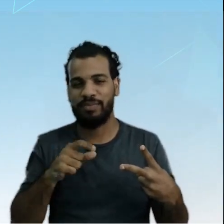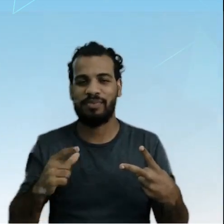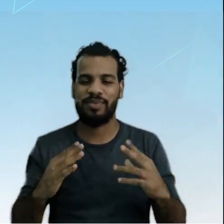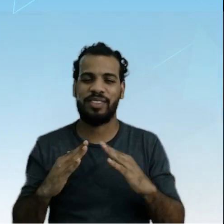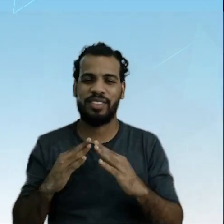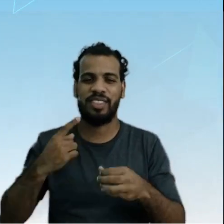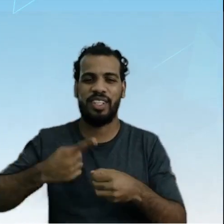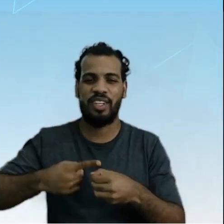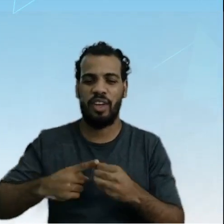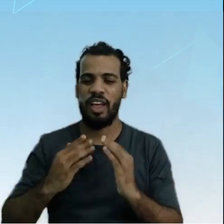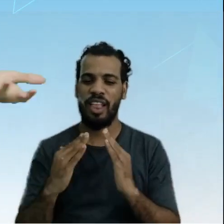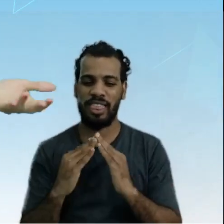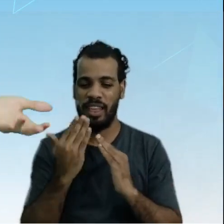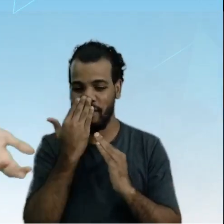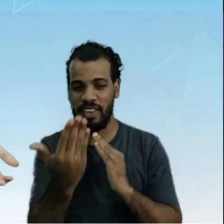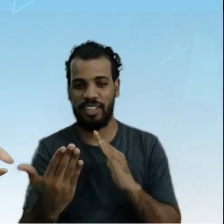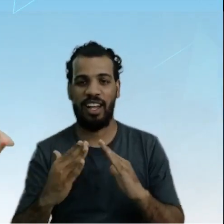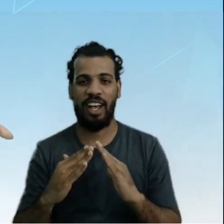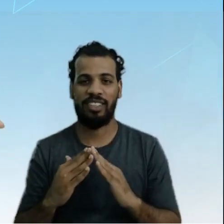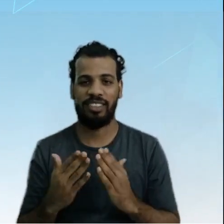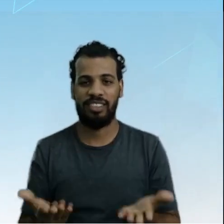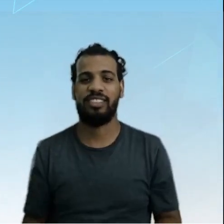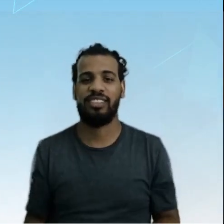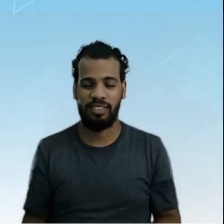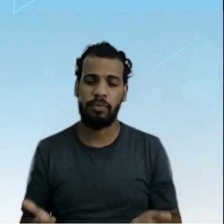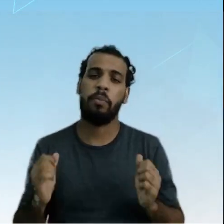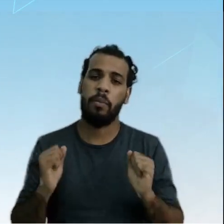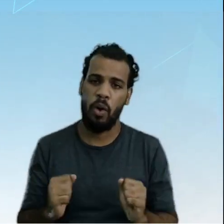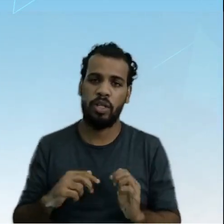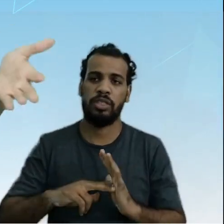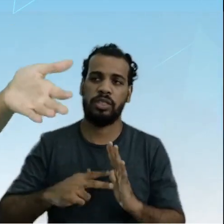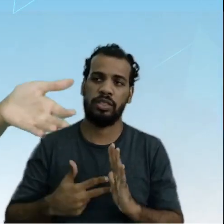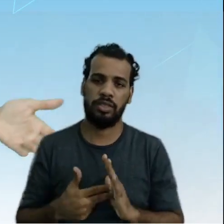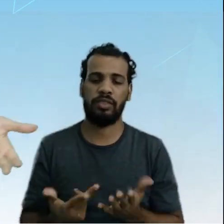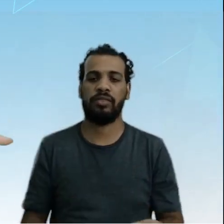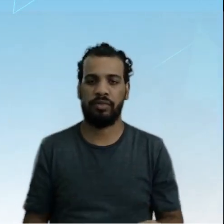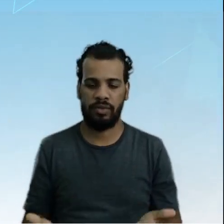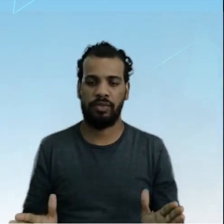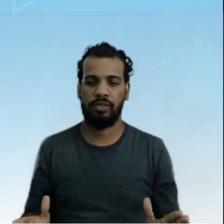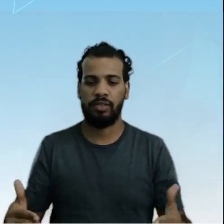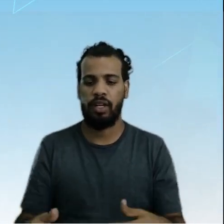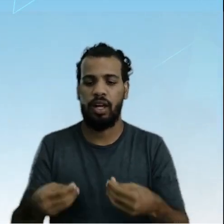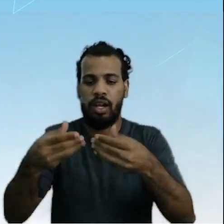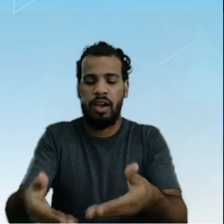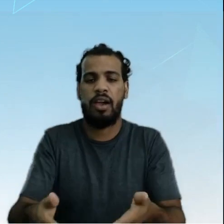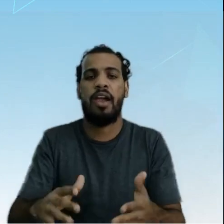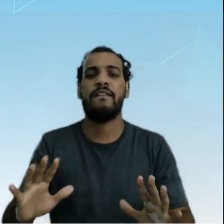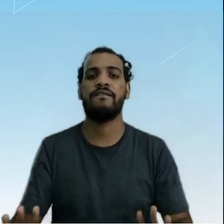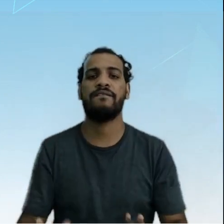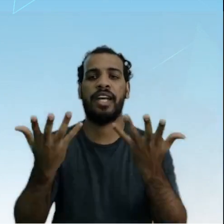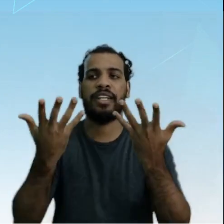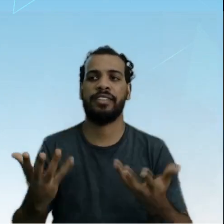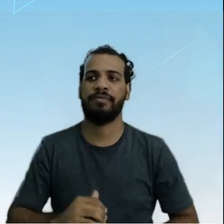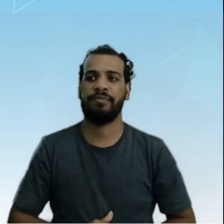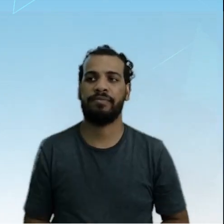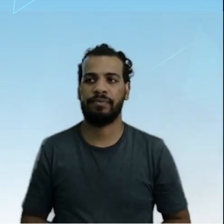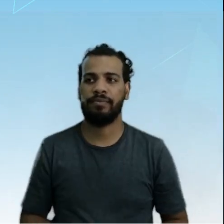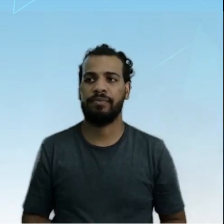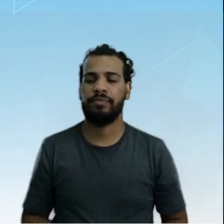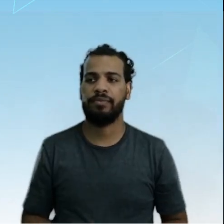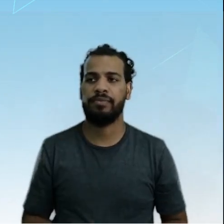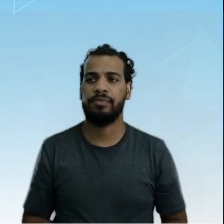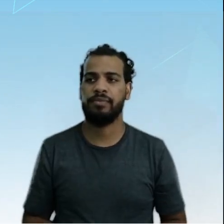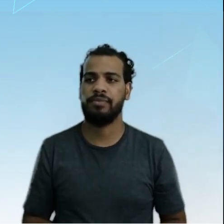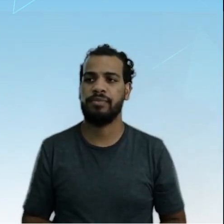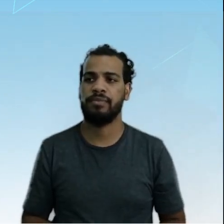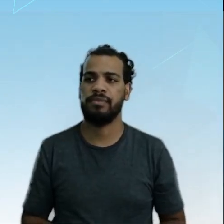interior, dizia, Quintal. era o quintal de casa, também o terreiro que é usado para fazer festas. E essa música